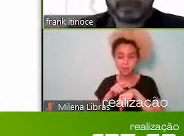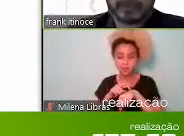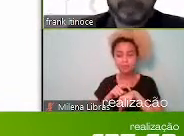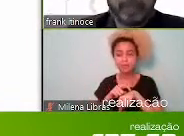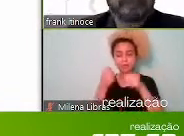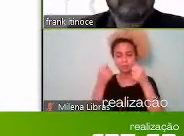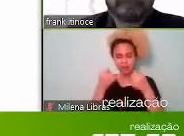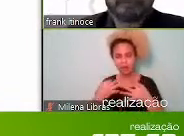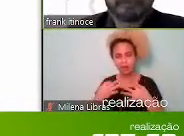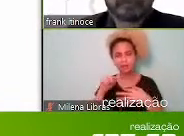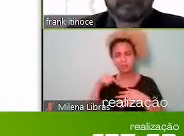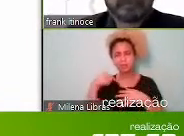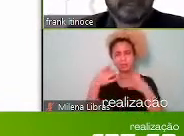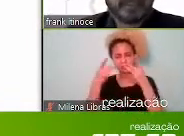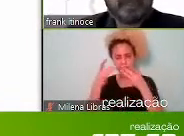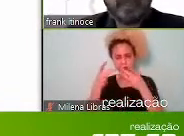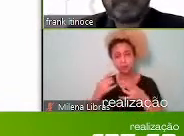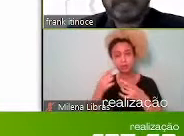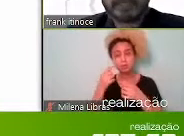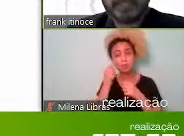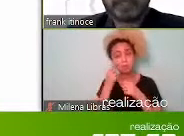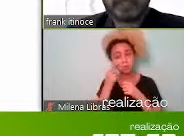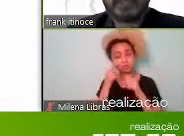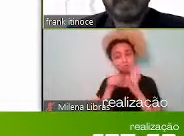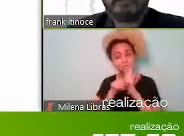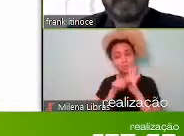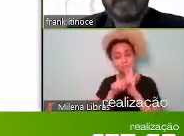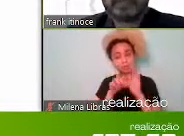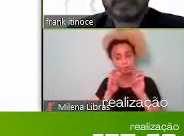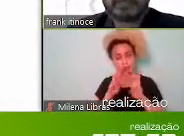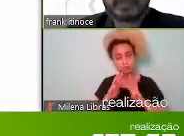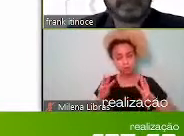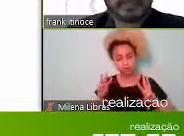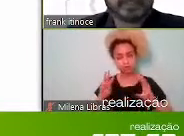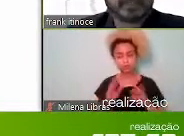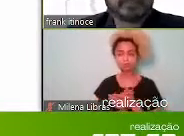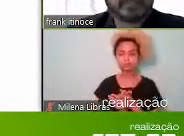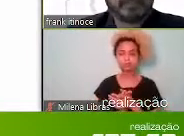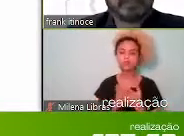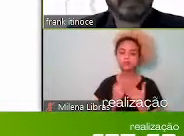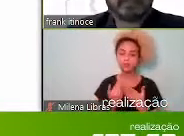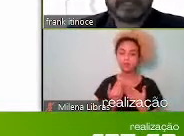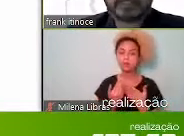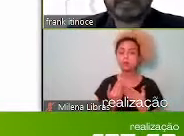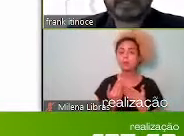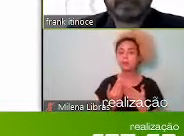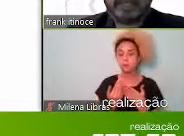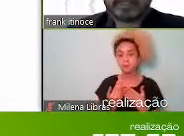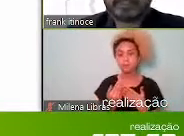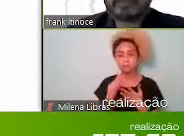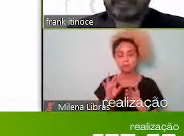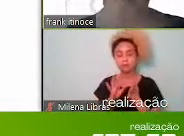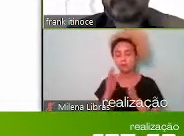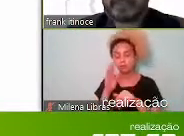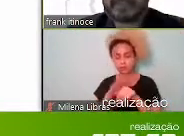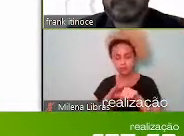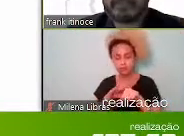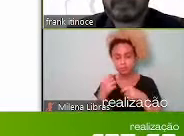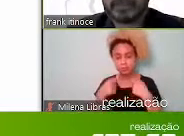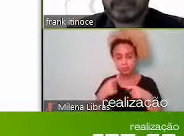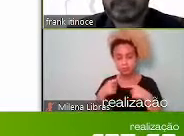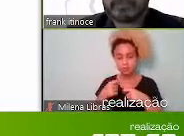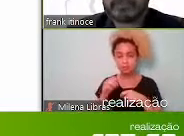poderem consultar. Então, basicamente, né? Para o sistema de proteção, para regularização, a gente precisa